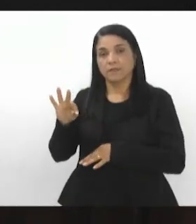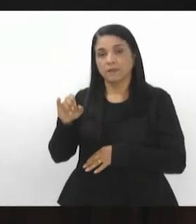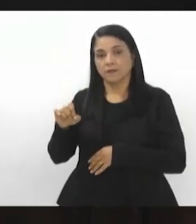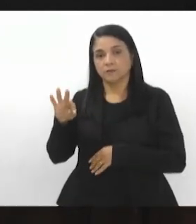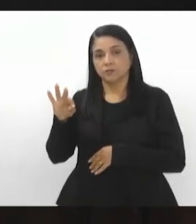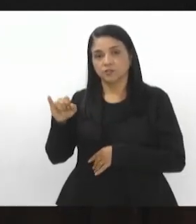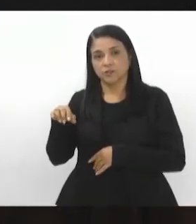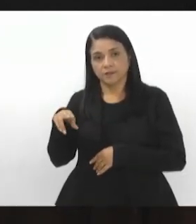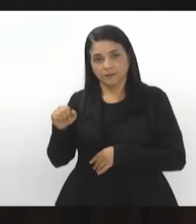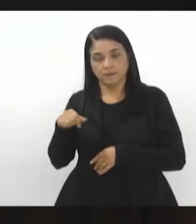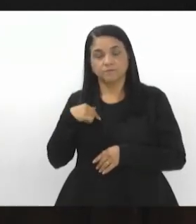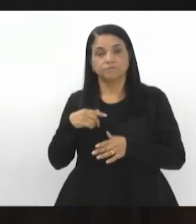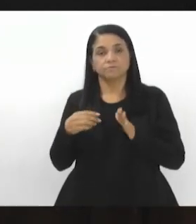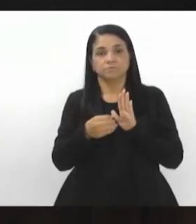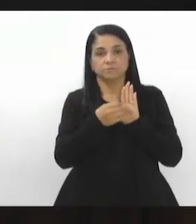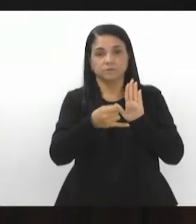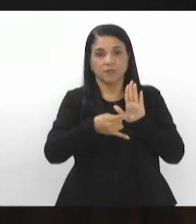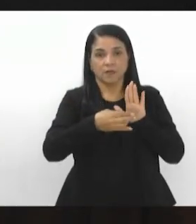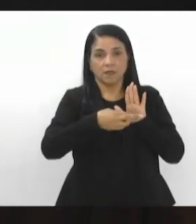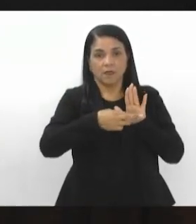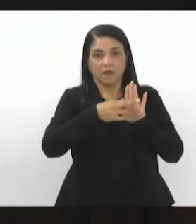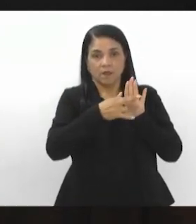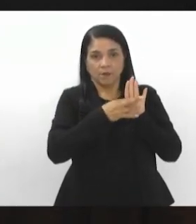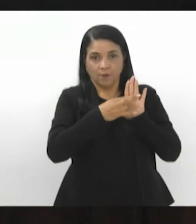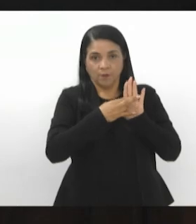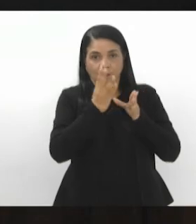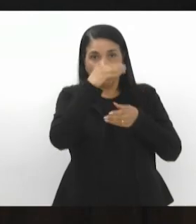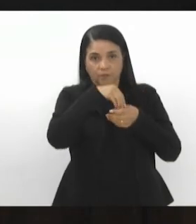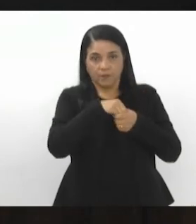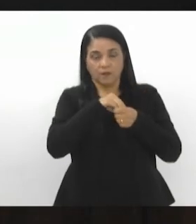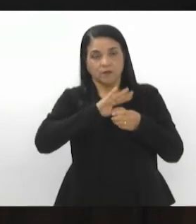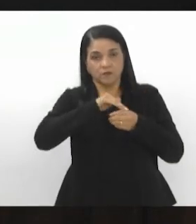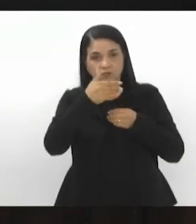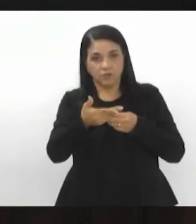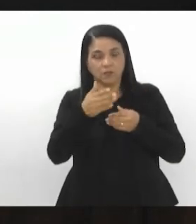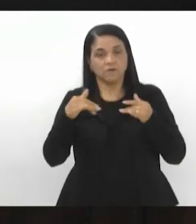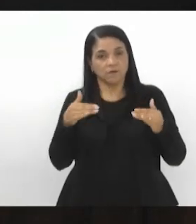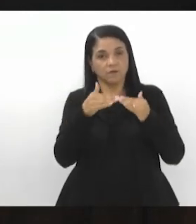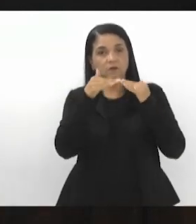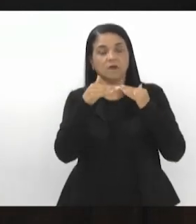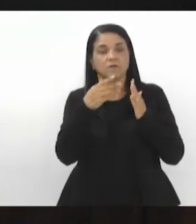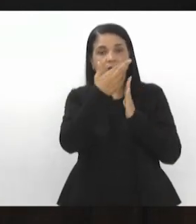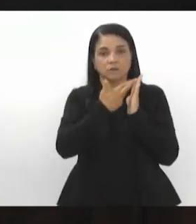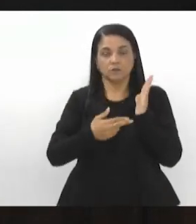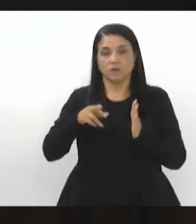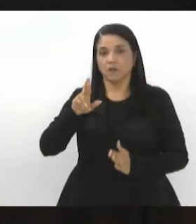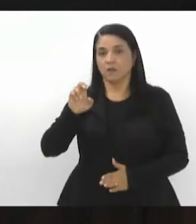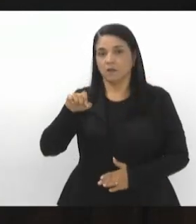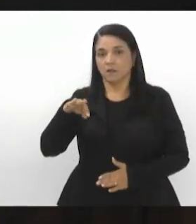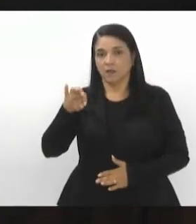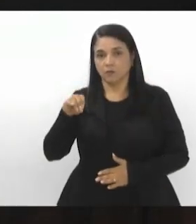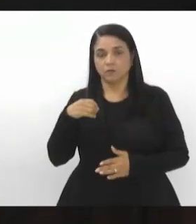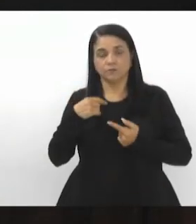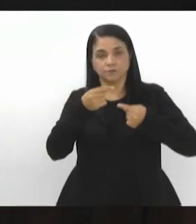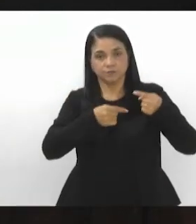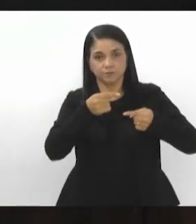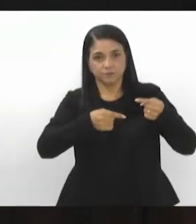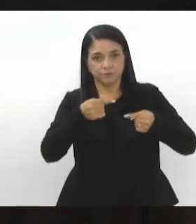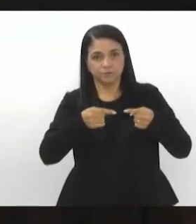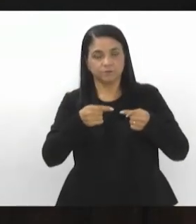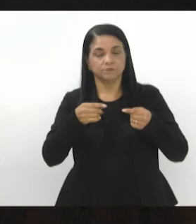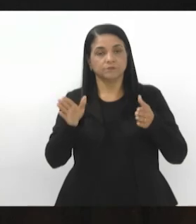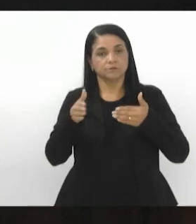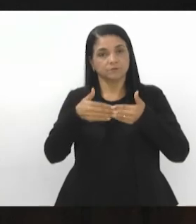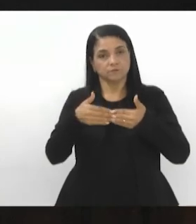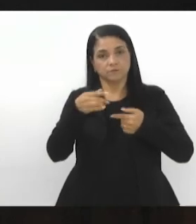Normas Internas e Proposições Externas favorável. Relatoria do deputado Renato Miranda. Em discussão, não havendo quem queira